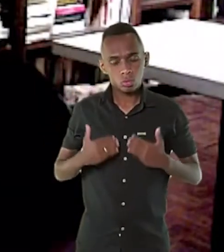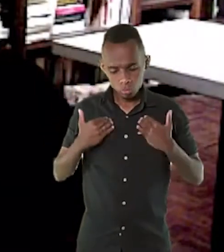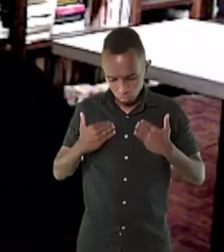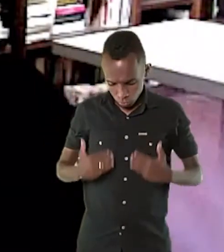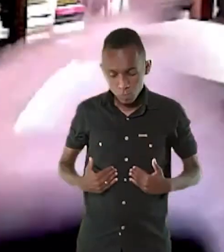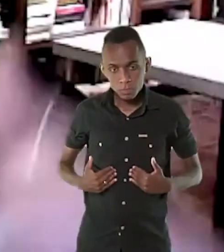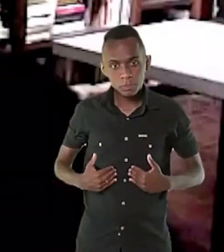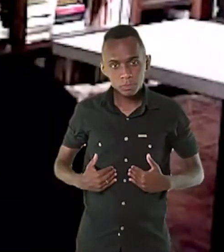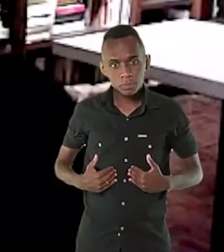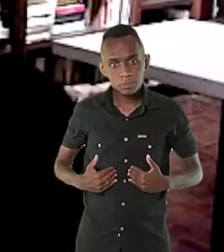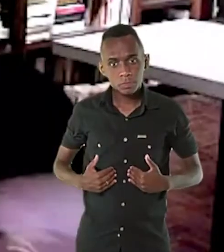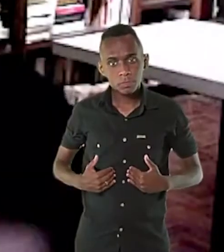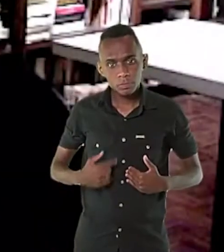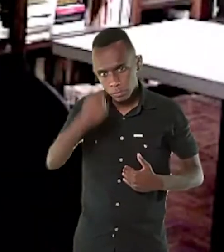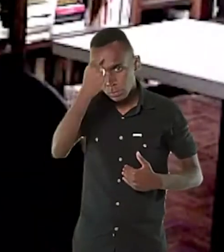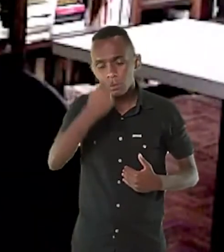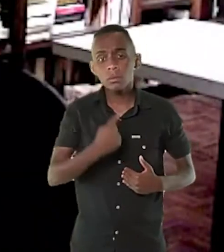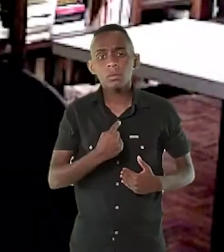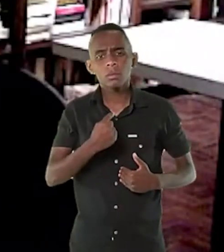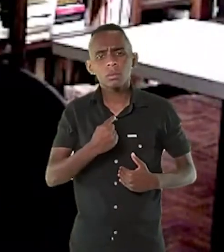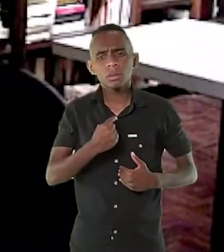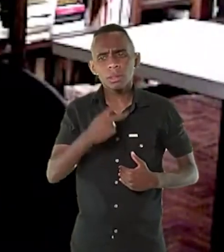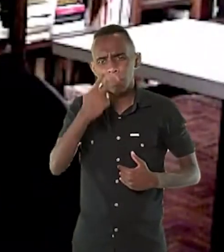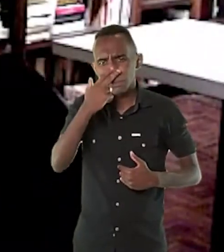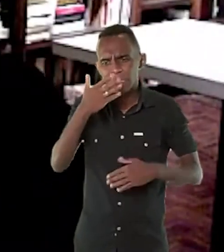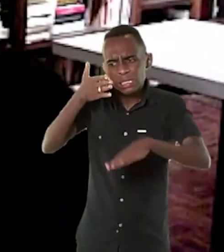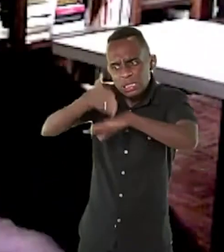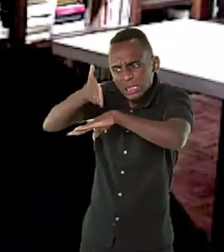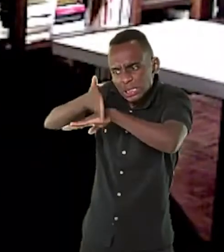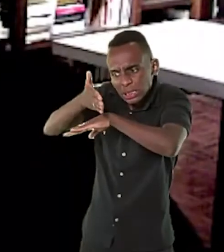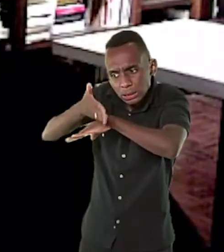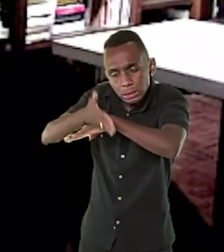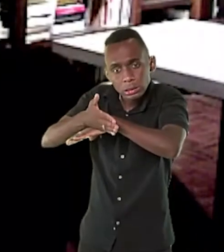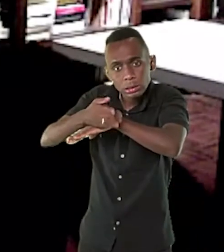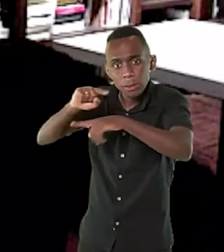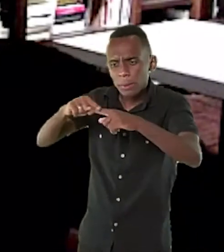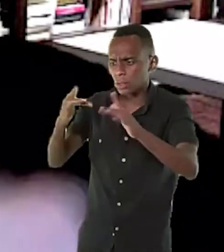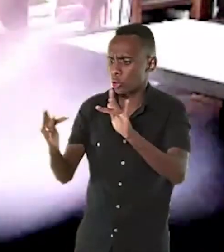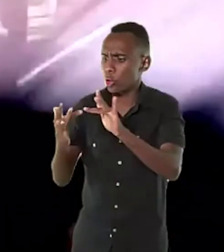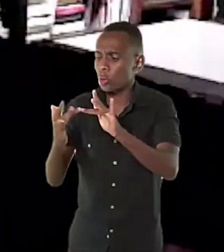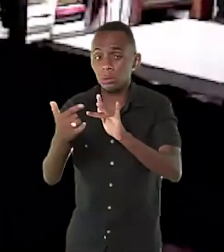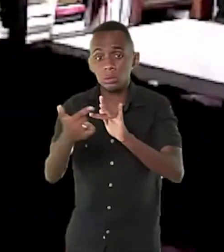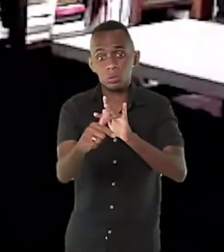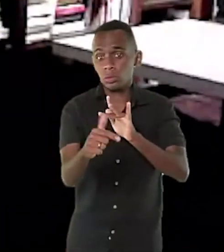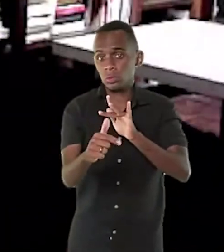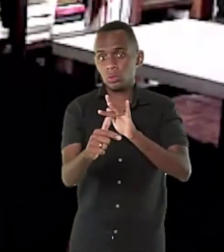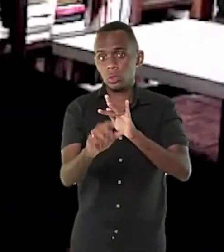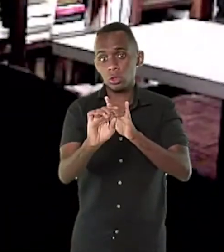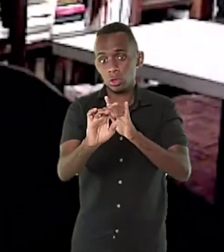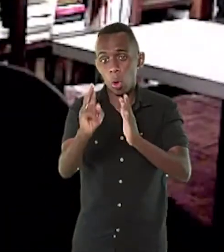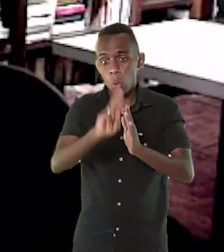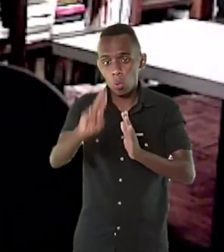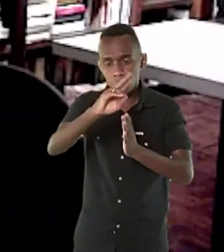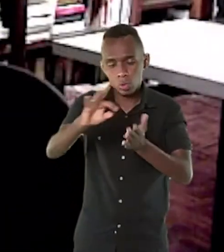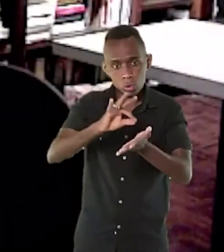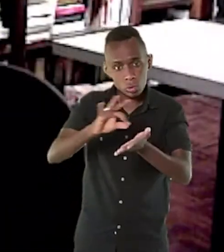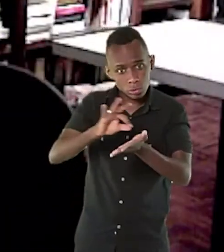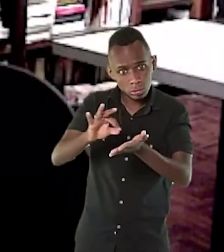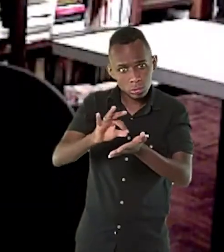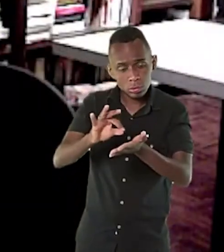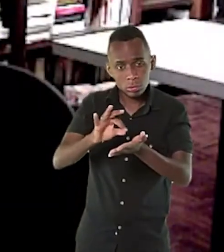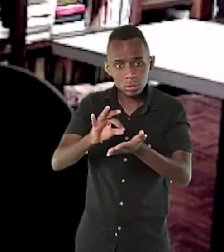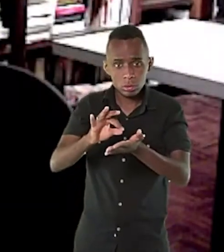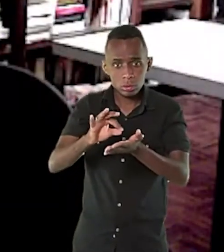sem que, quer dizer, invadindo, mas sem tocá-los, e colocando num limbo